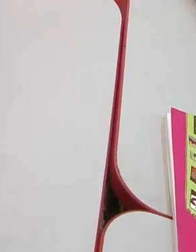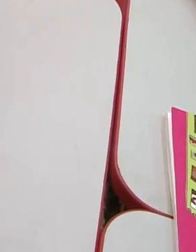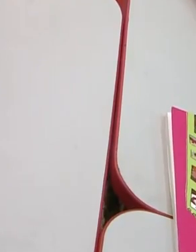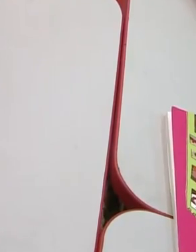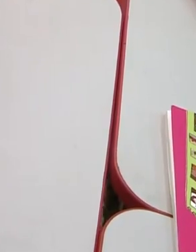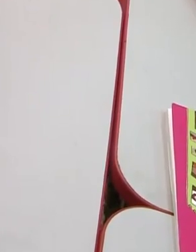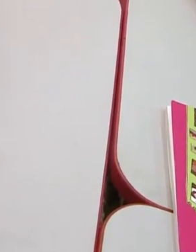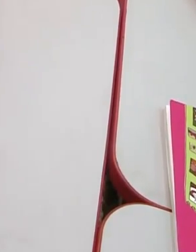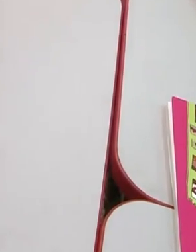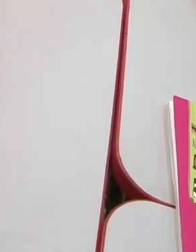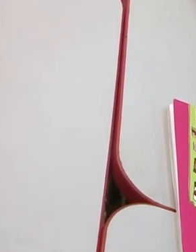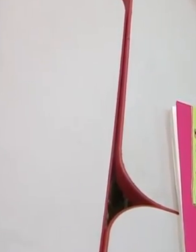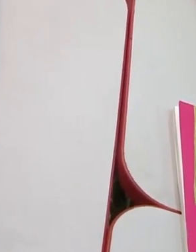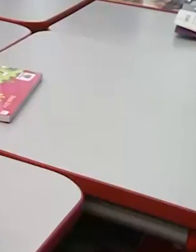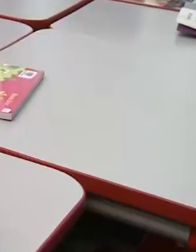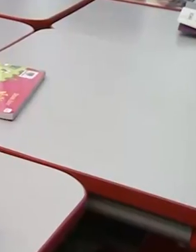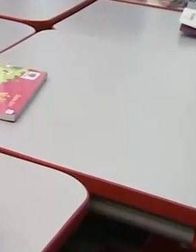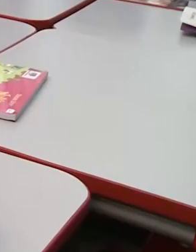Tchau!